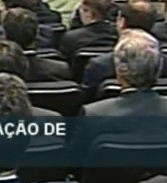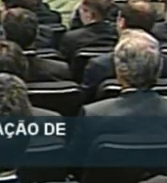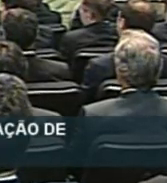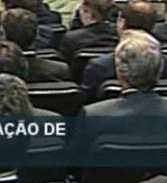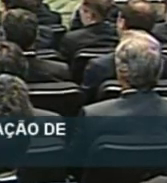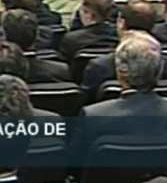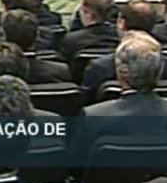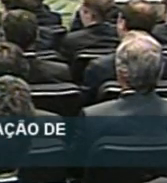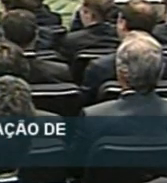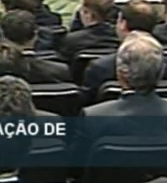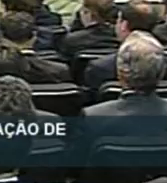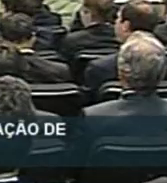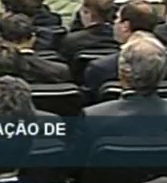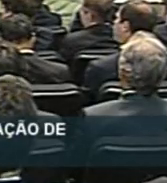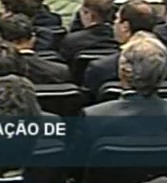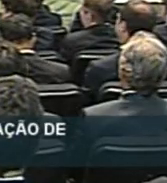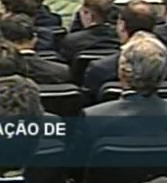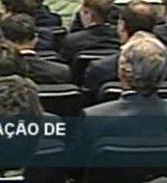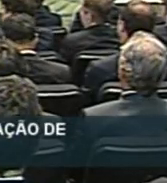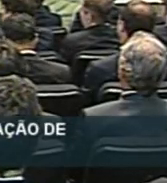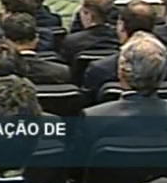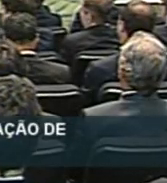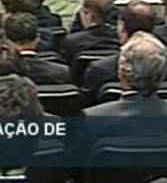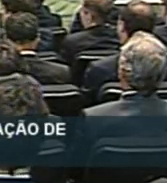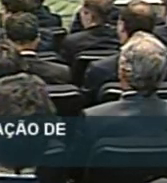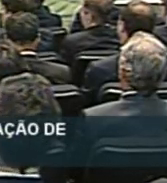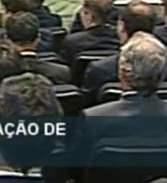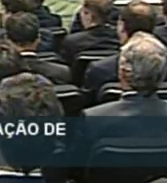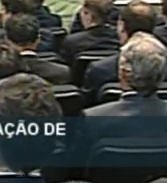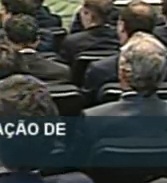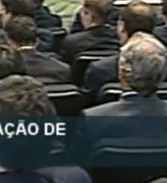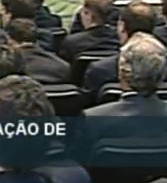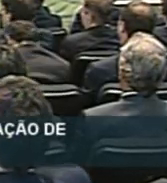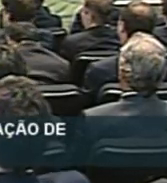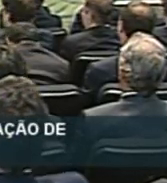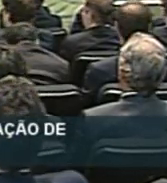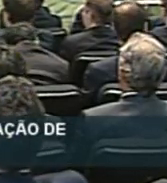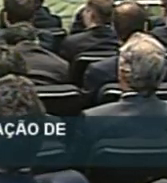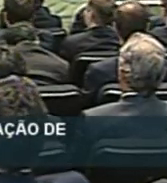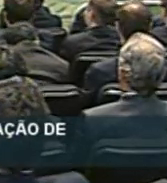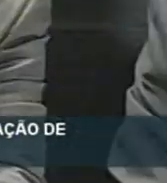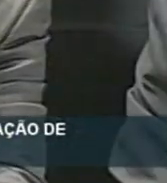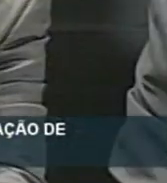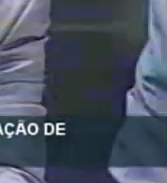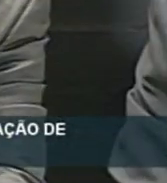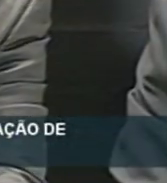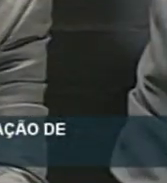Bem, como eu já falei, então eu vou dar oportunidade para que os ministros se pronunciem,